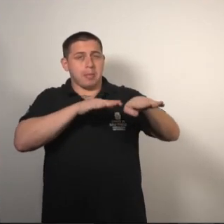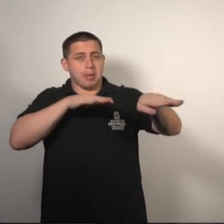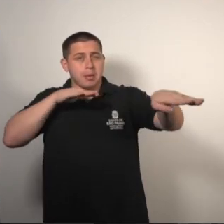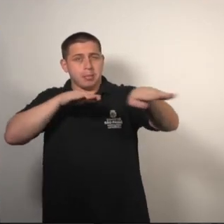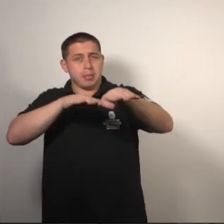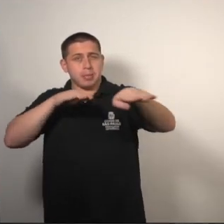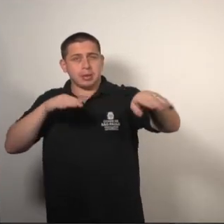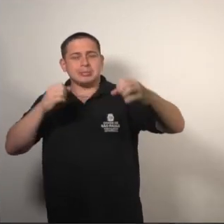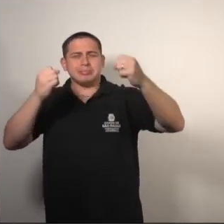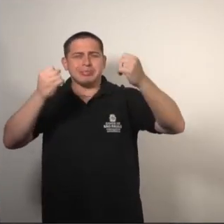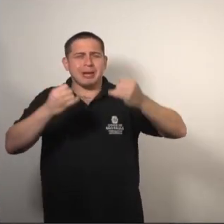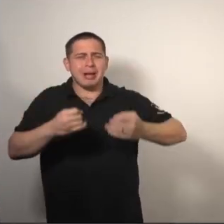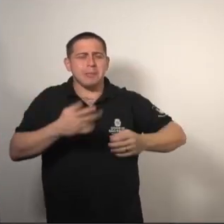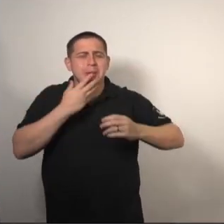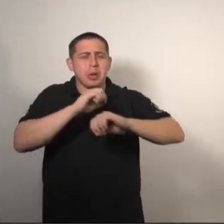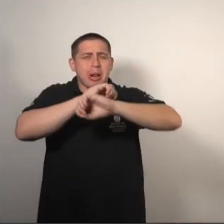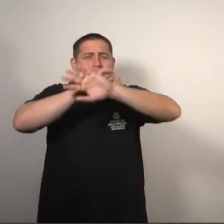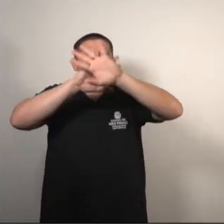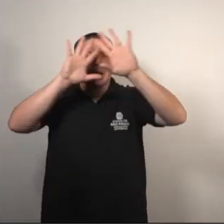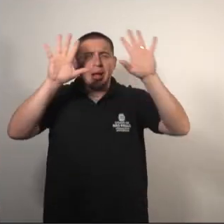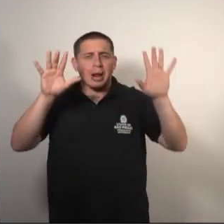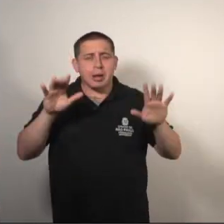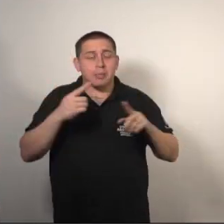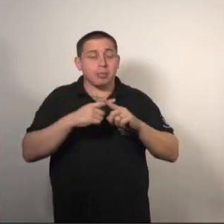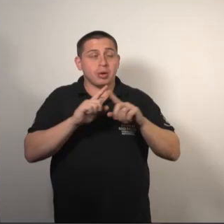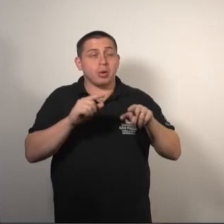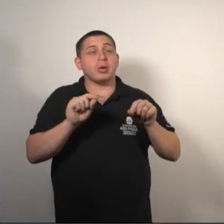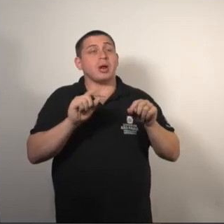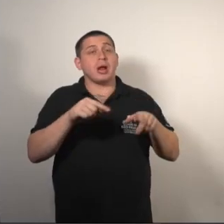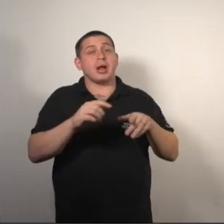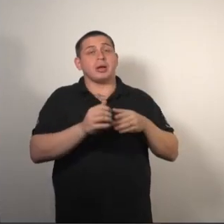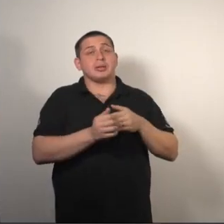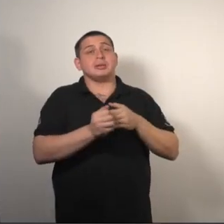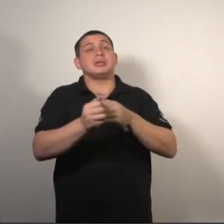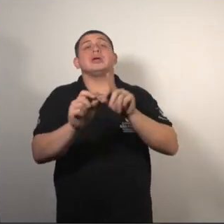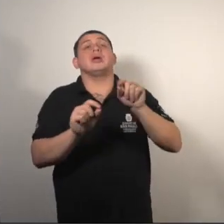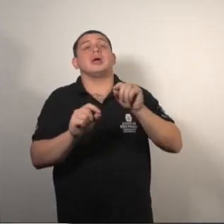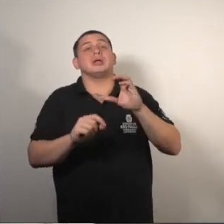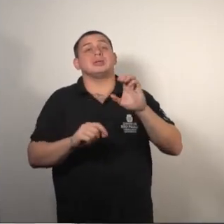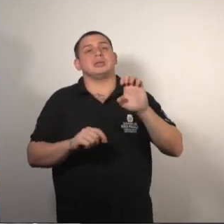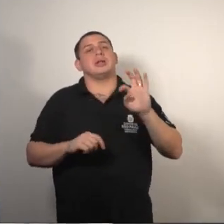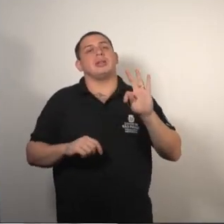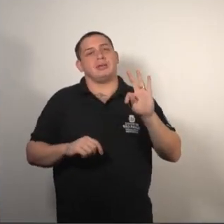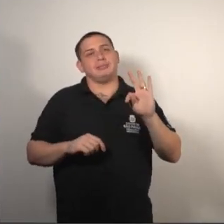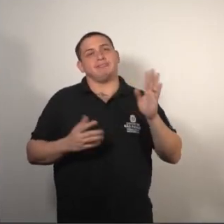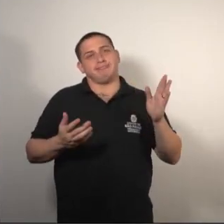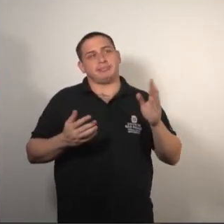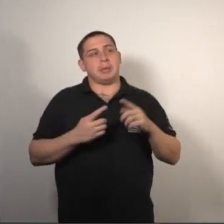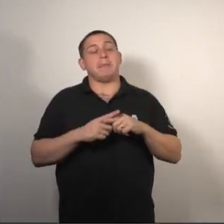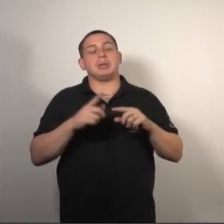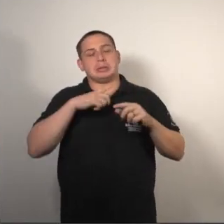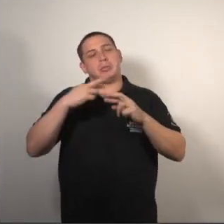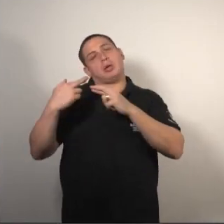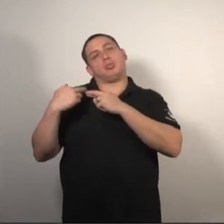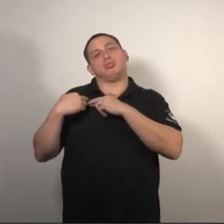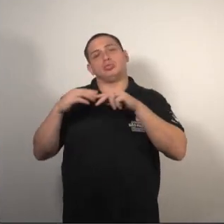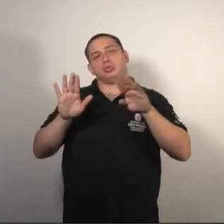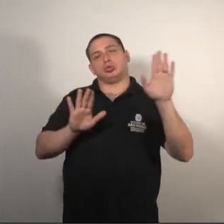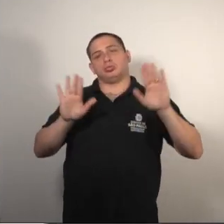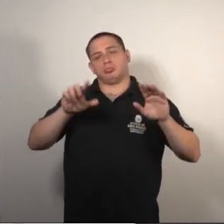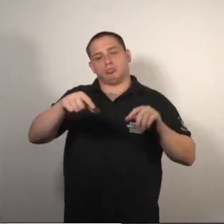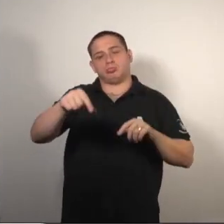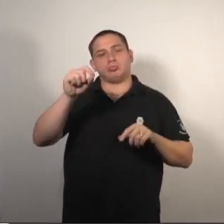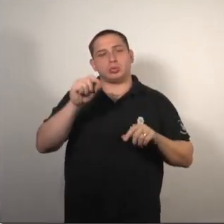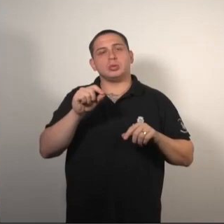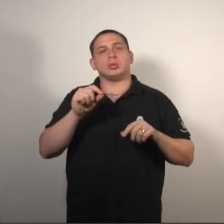explicar o que é isso, como é que funciona. É a CT que dá as diretrizes, mas é a empresa responsável de contratar uma empresa credenciada para cuidar do trânsito. Acho que se